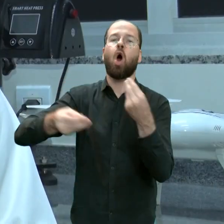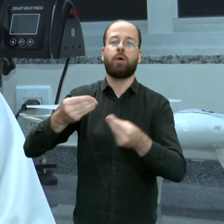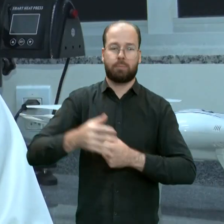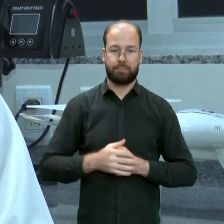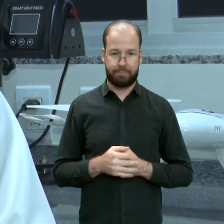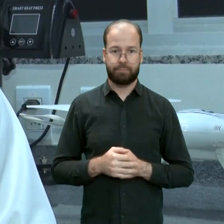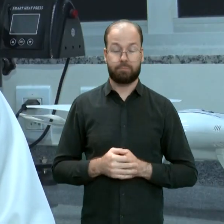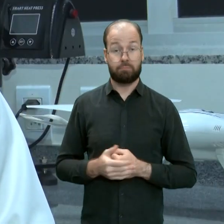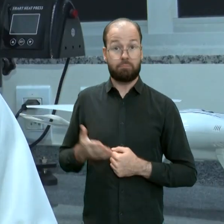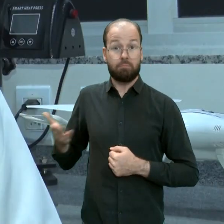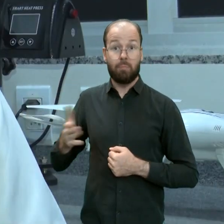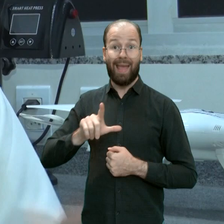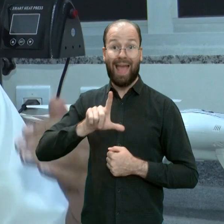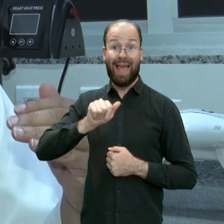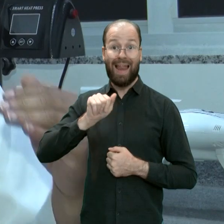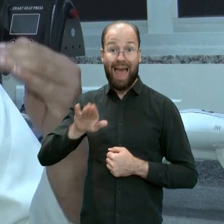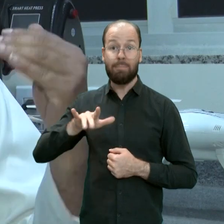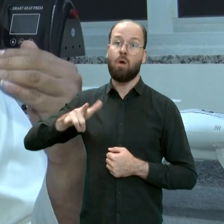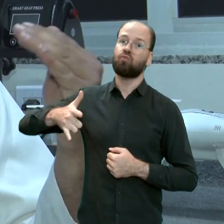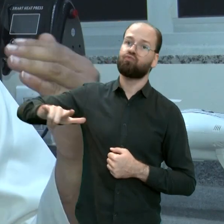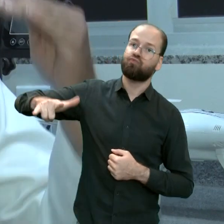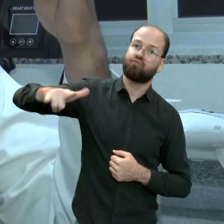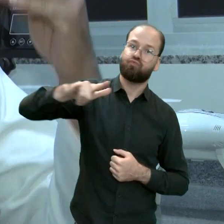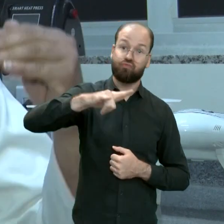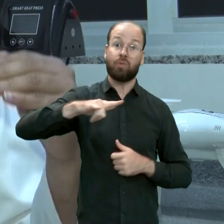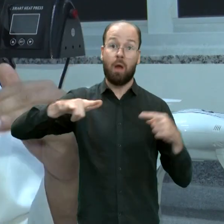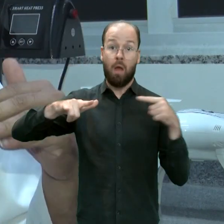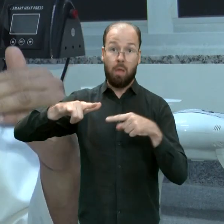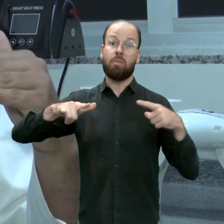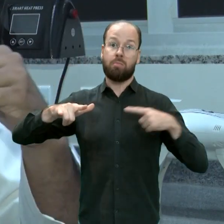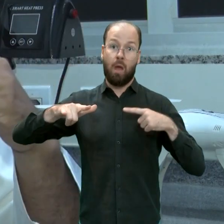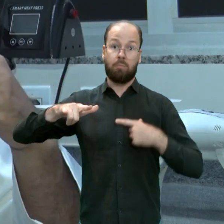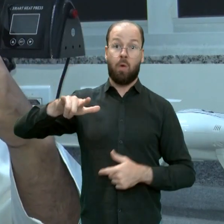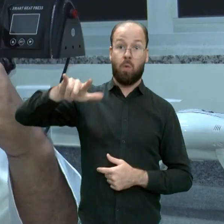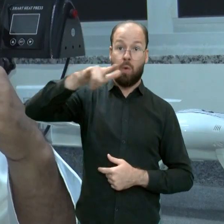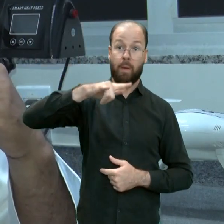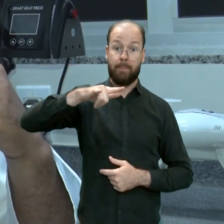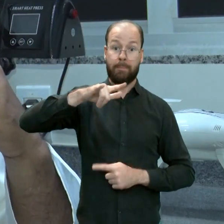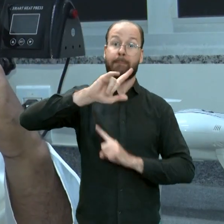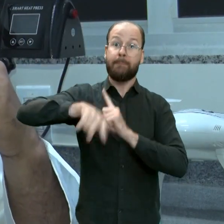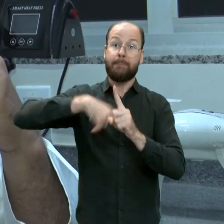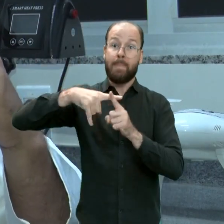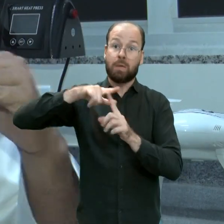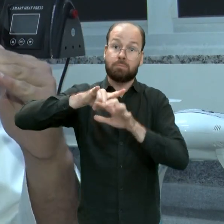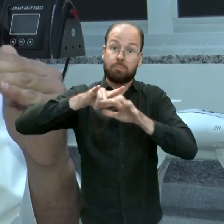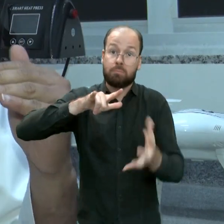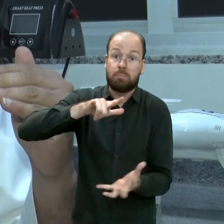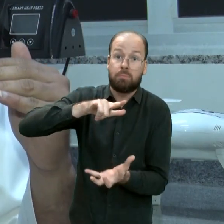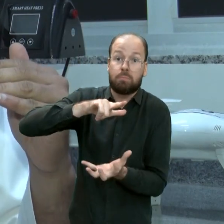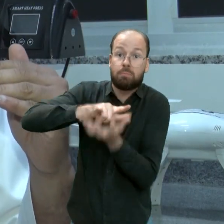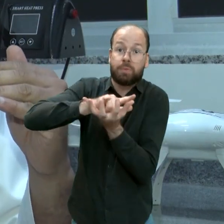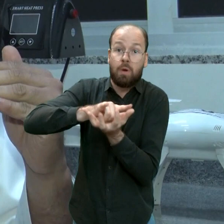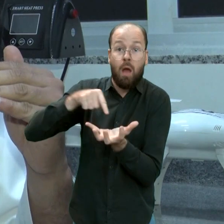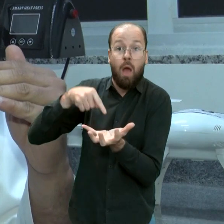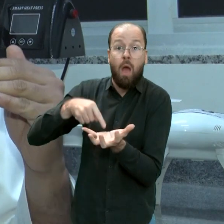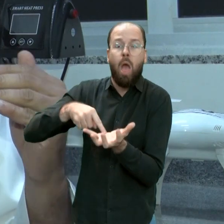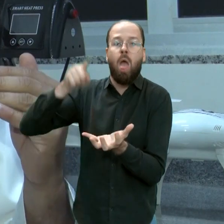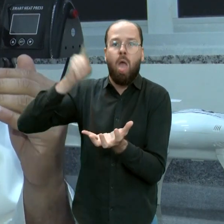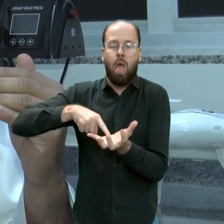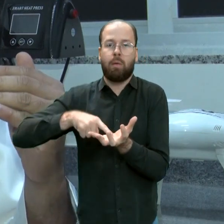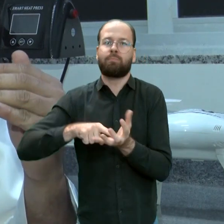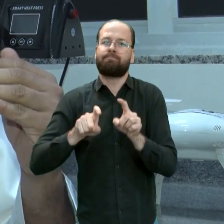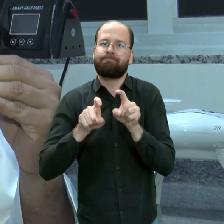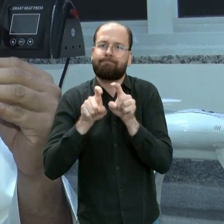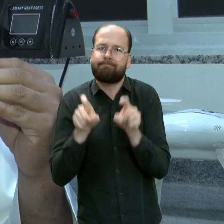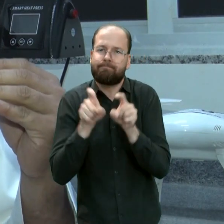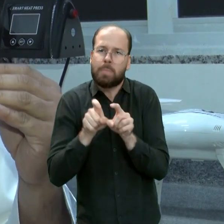laboratório voador, temos uma parte que é o equipamento que voa e tem uma parte analítica, que fica logo abaixo dele. Dentro dessa parte analítica tem uma